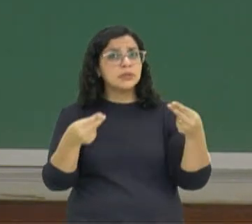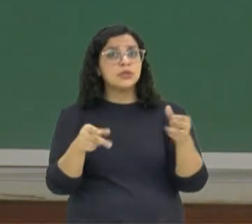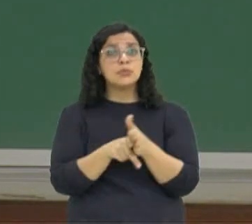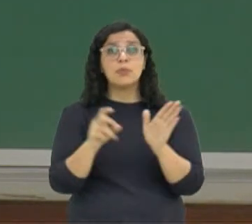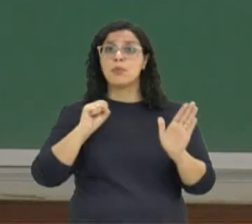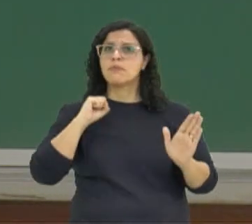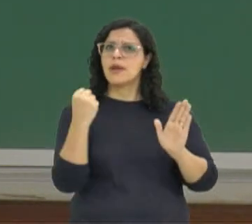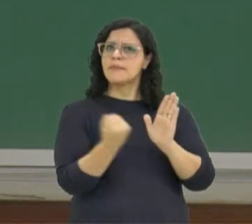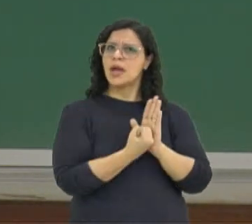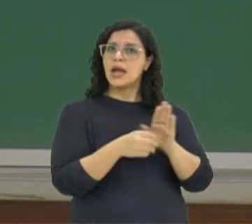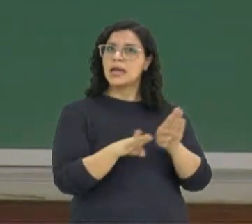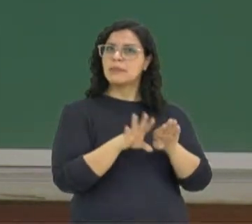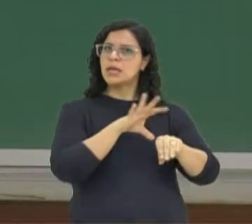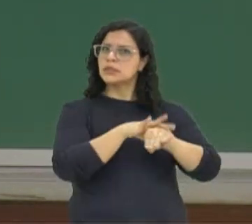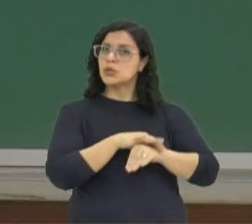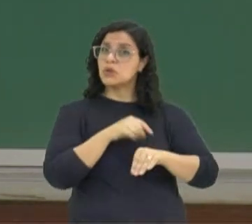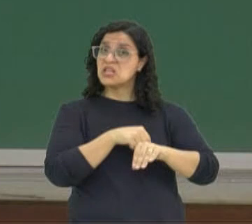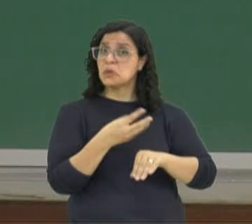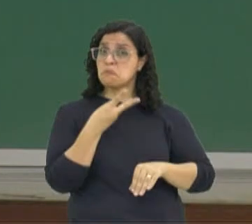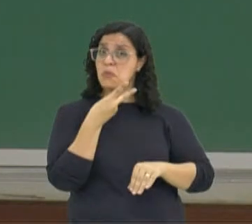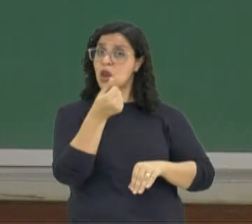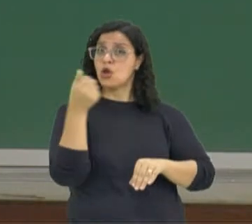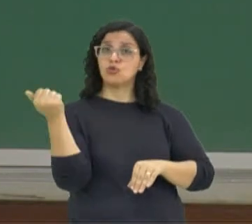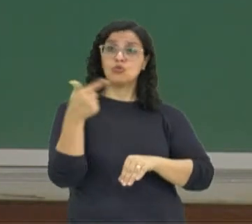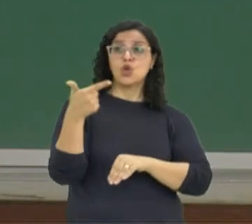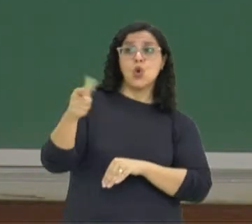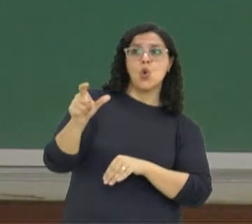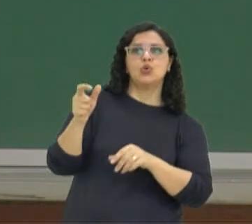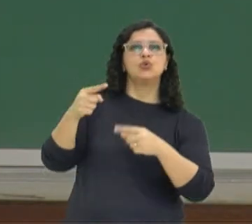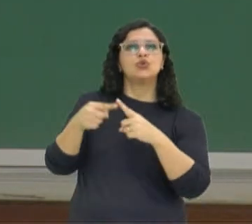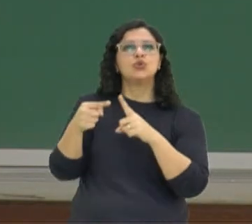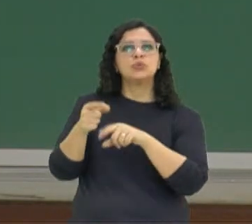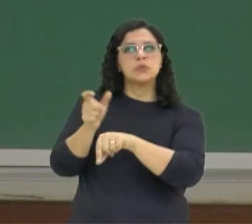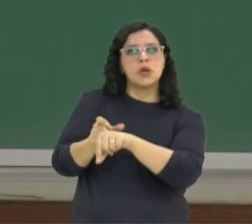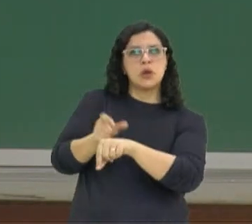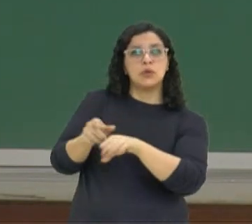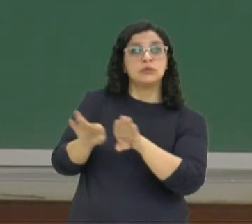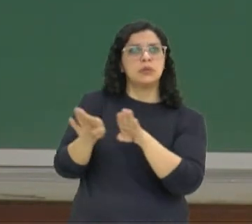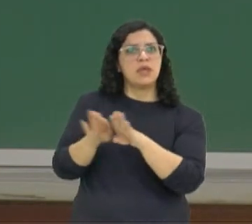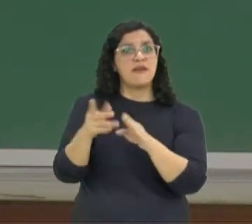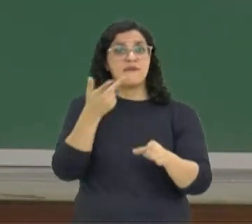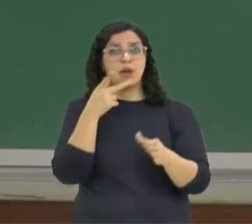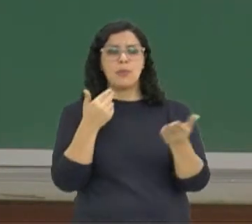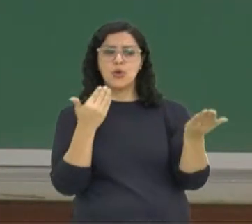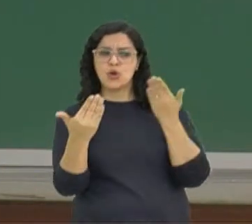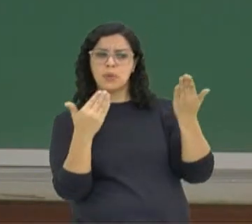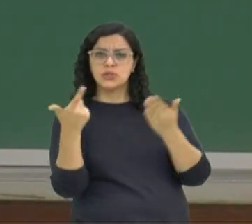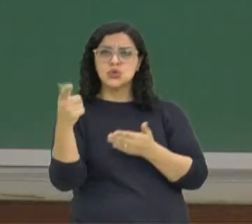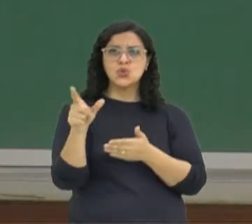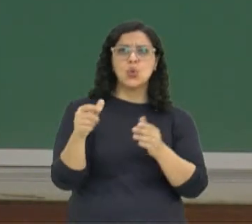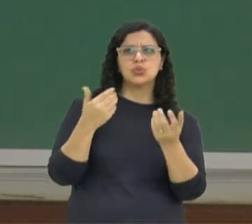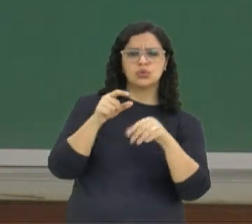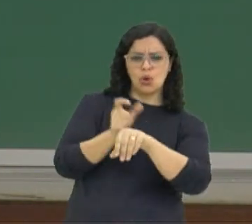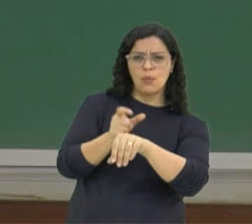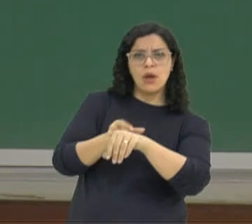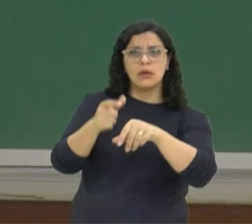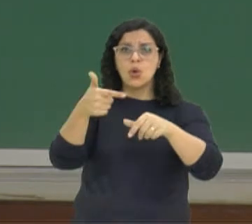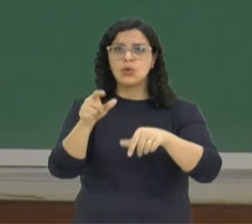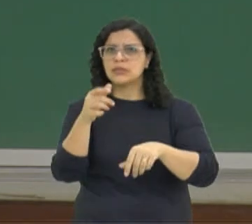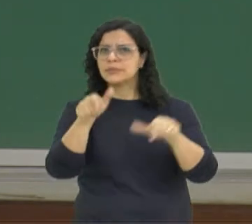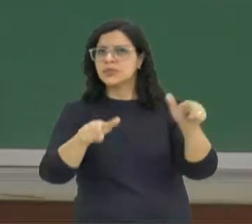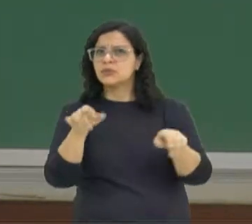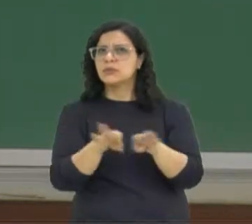uma marca, com a segurança de que é uma marca melhor que as outras, te presenteiam a tendência de comparar seu relógio com outros relógios de